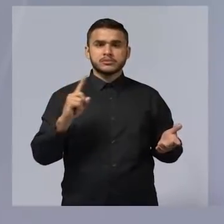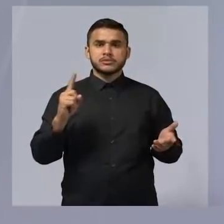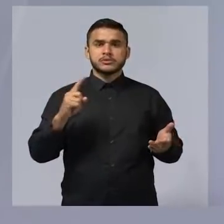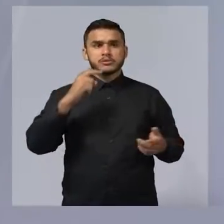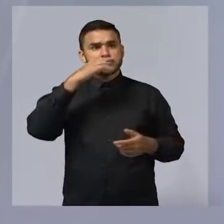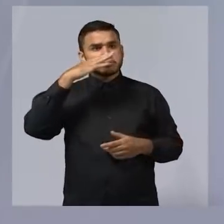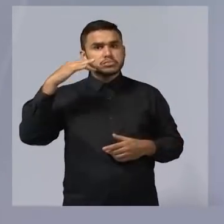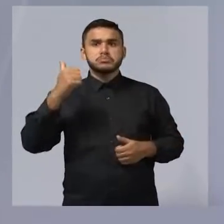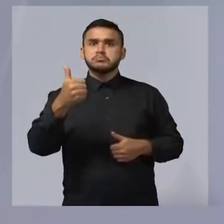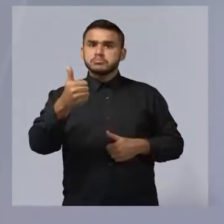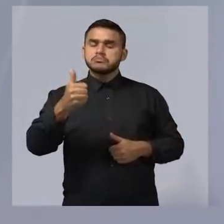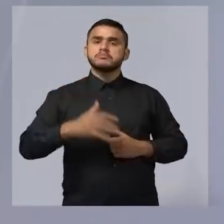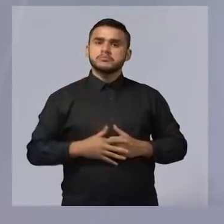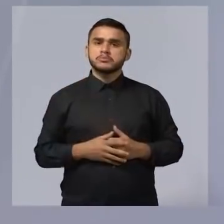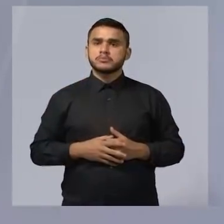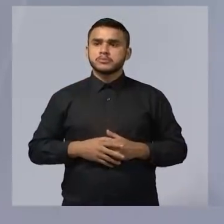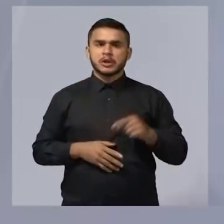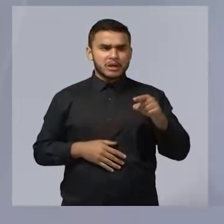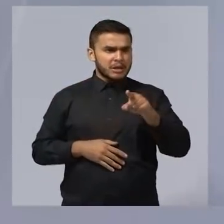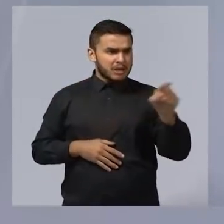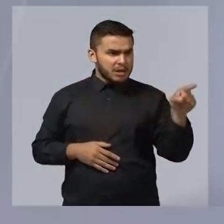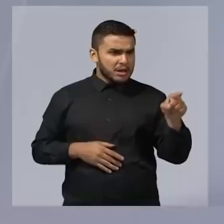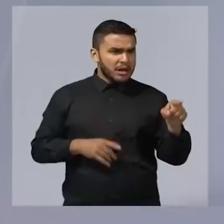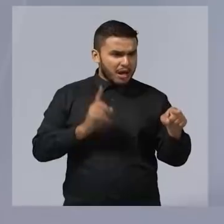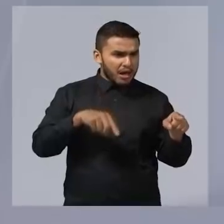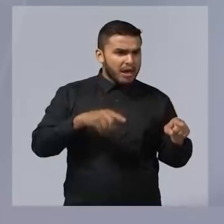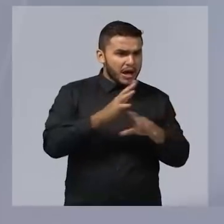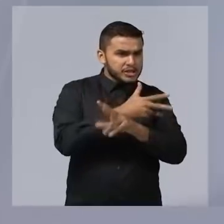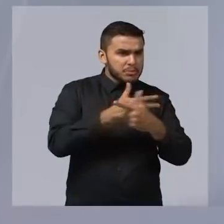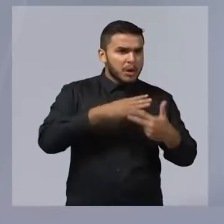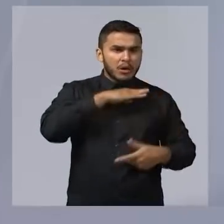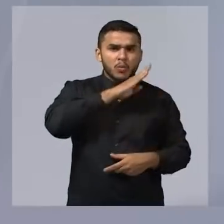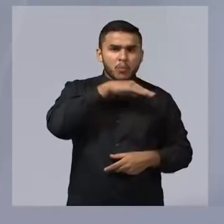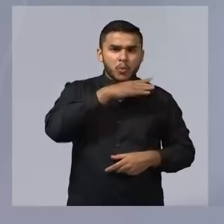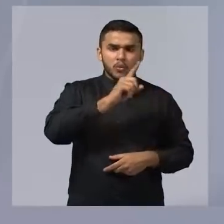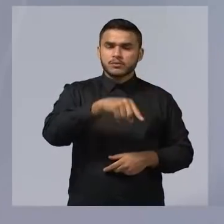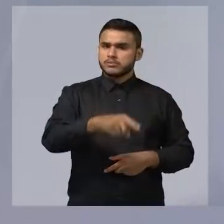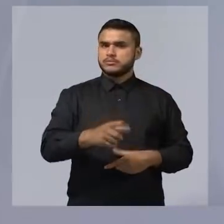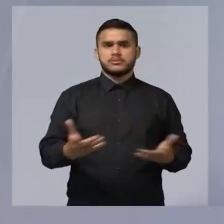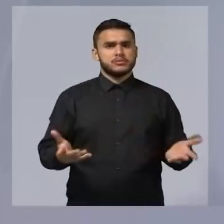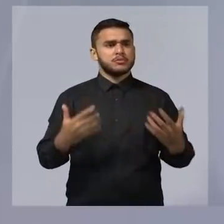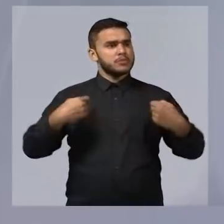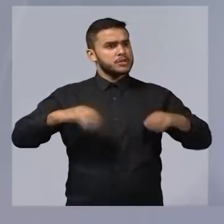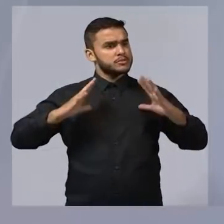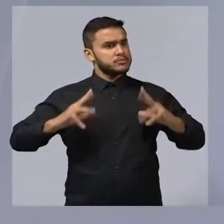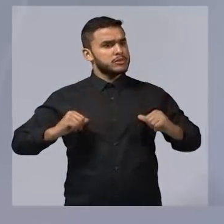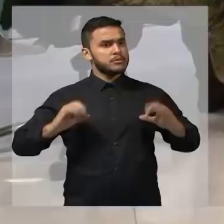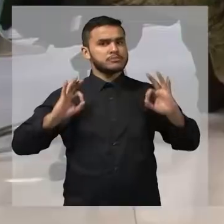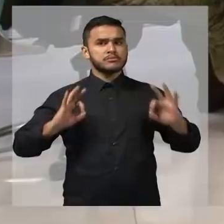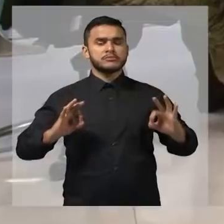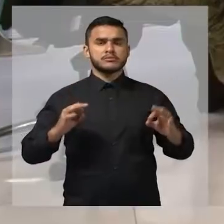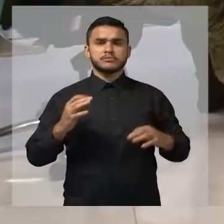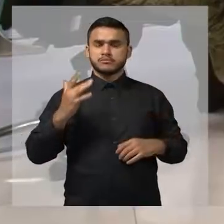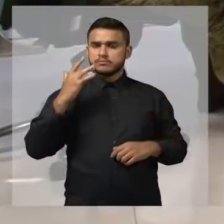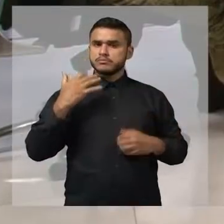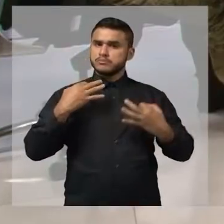não é porco que está preso e não é porco que trabalha lá. Então tem que ser um ambiente, no mínimo decente e digno. Secretário,